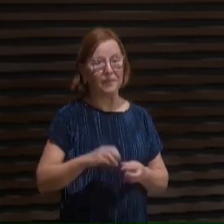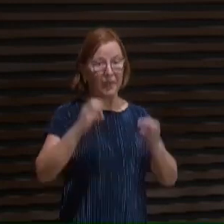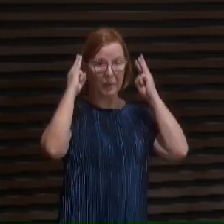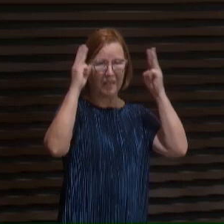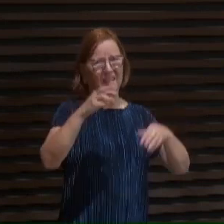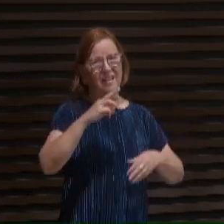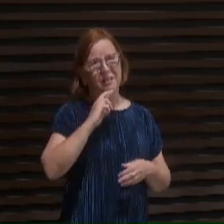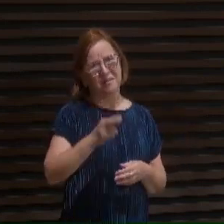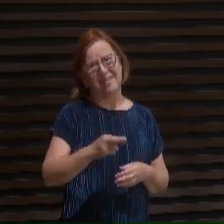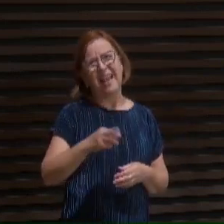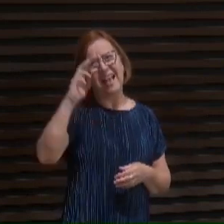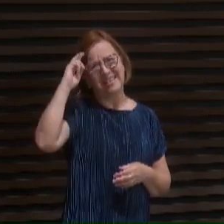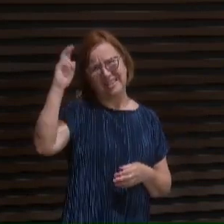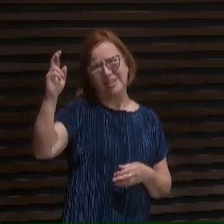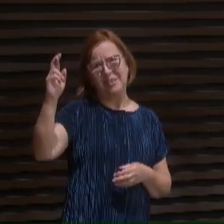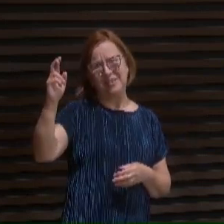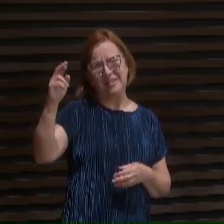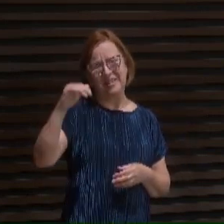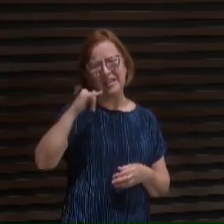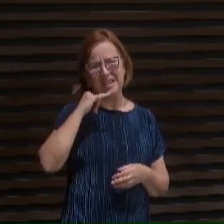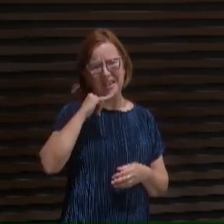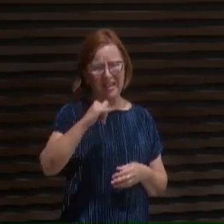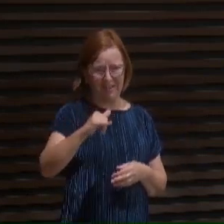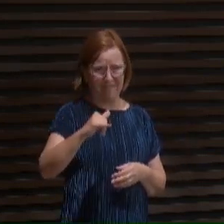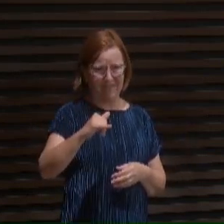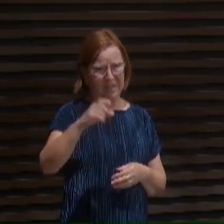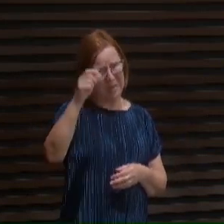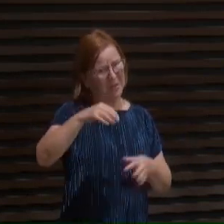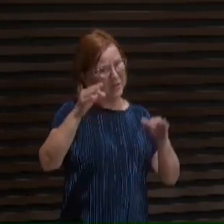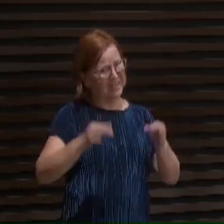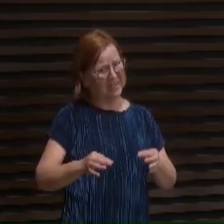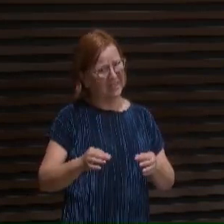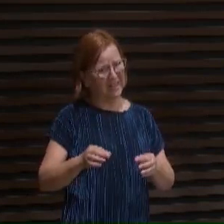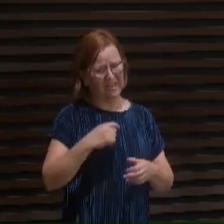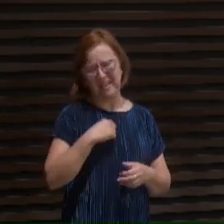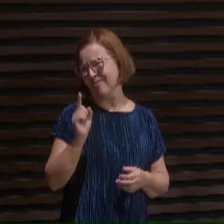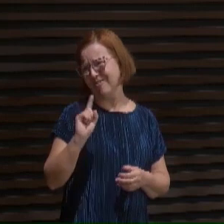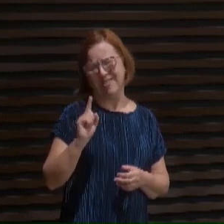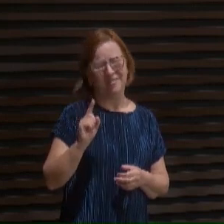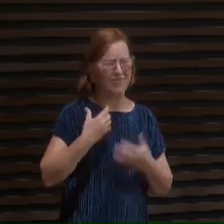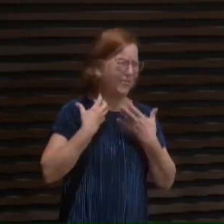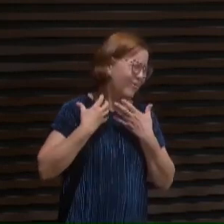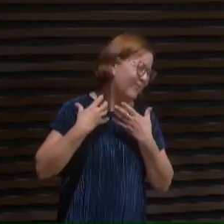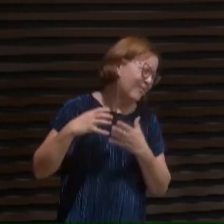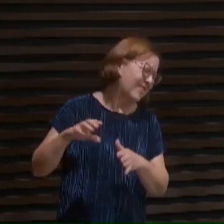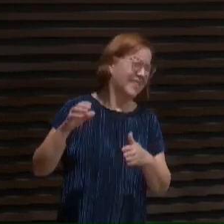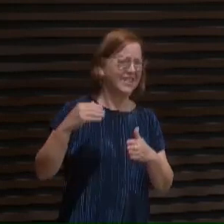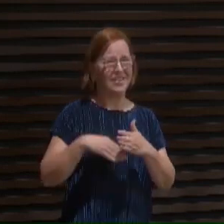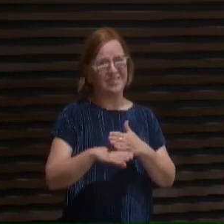ah, Senhor, envia aquele que has de enviar menos a mim. Bota outro na frente. Eu não quero ir,